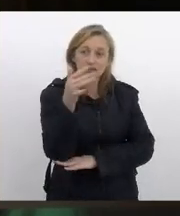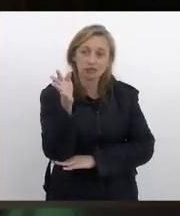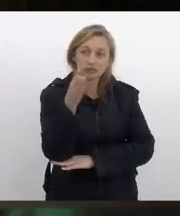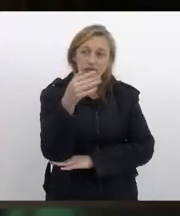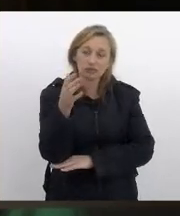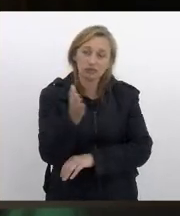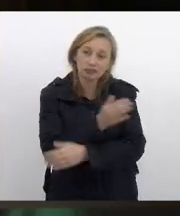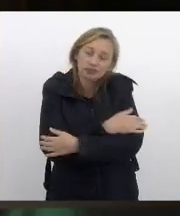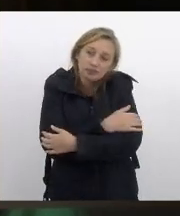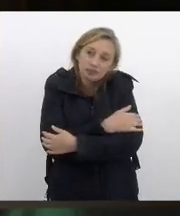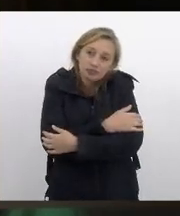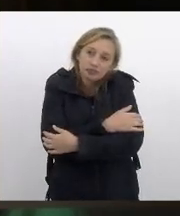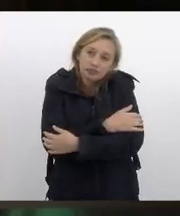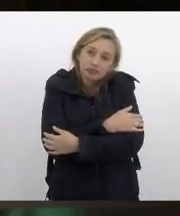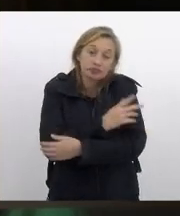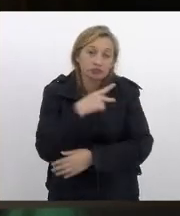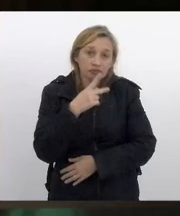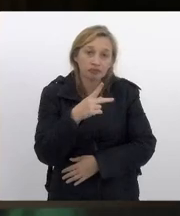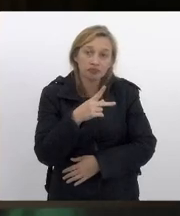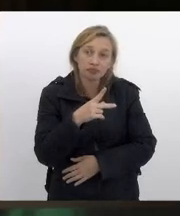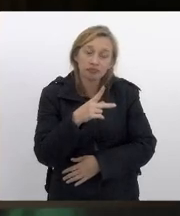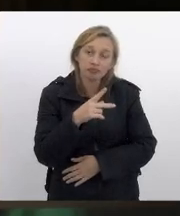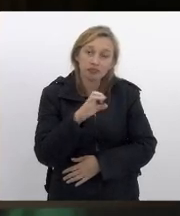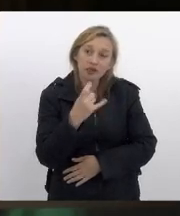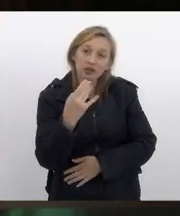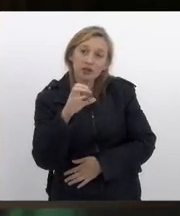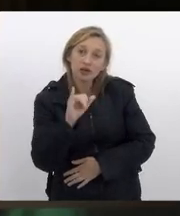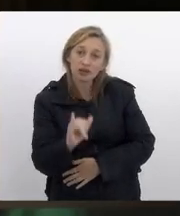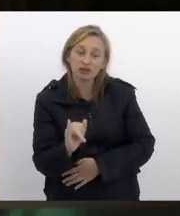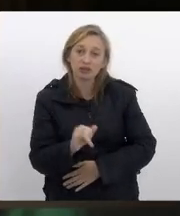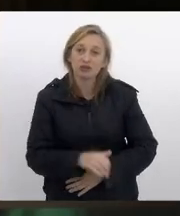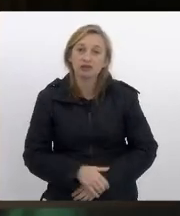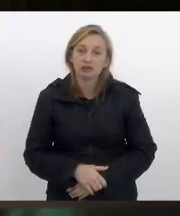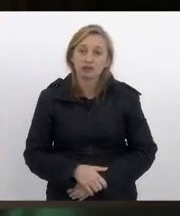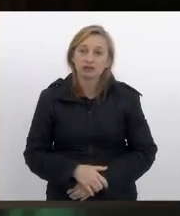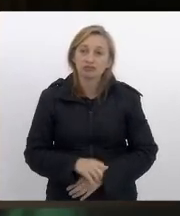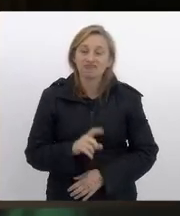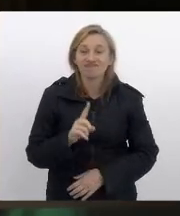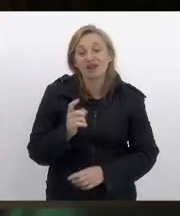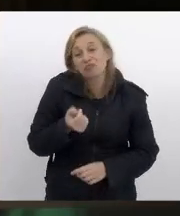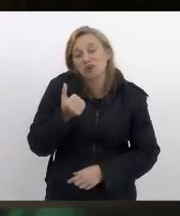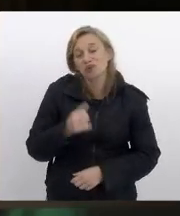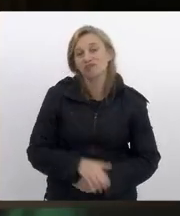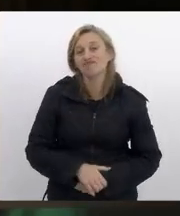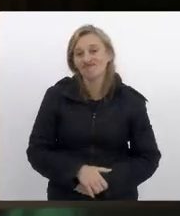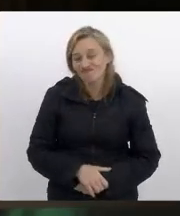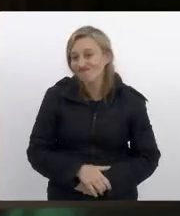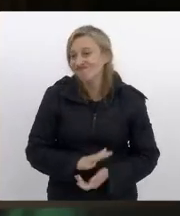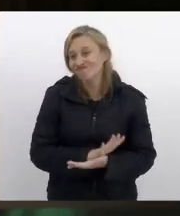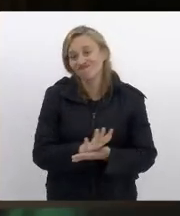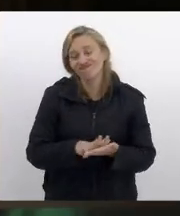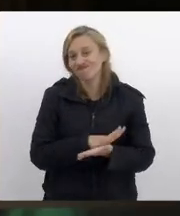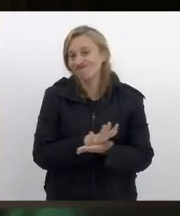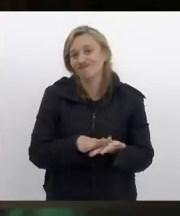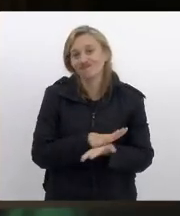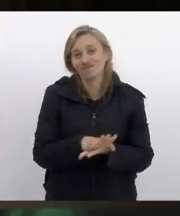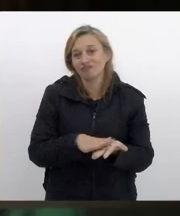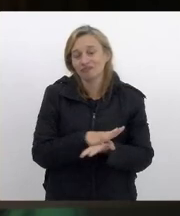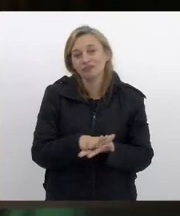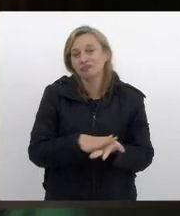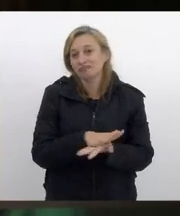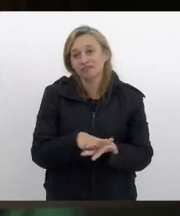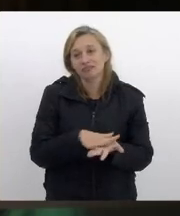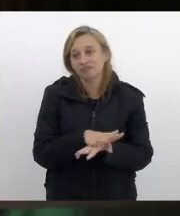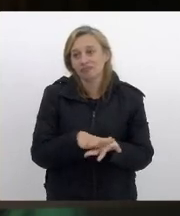Dar um abraço? Dizer que ele foi um herói? Isso é muito pouco. Isso não é nada. Isso